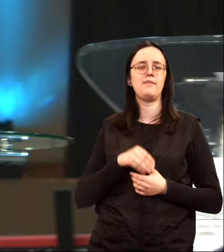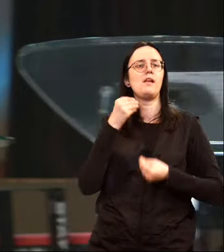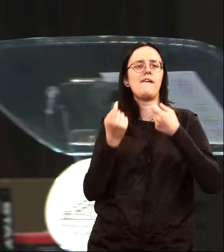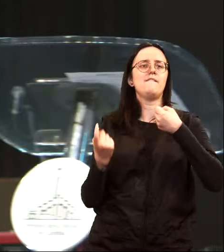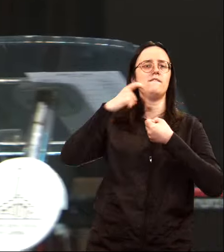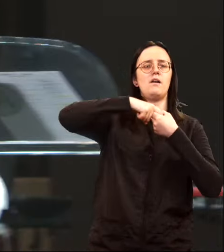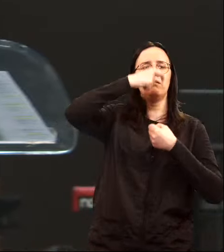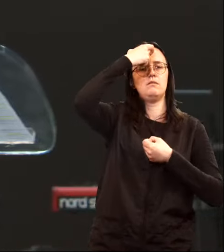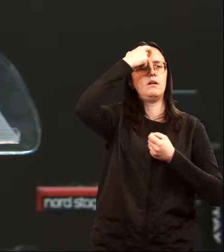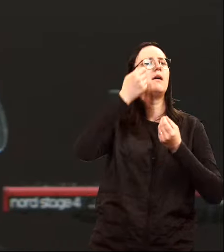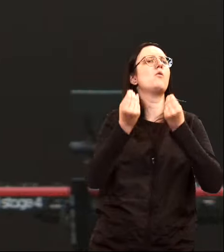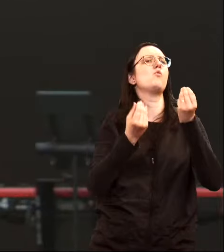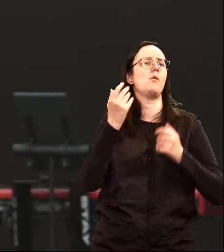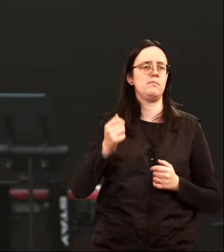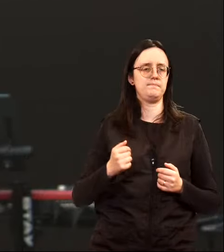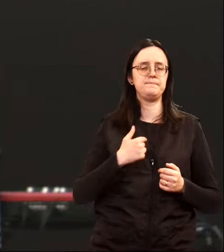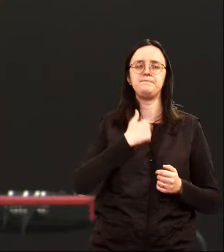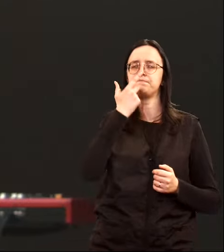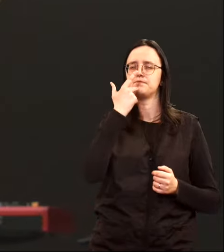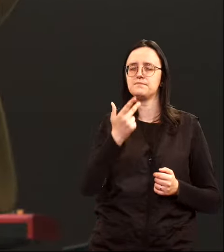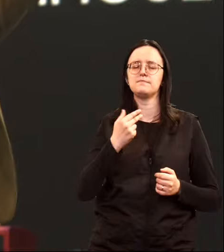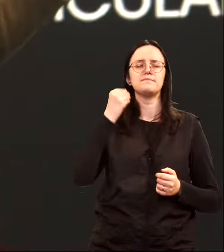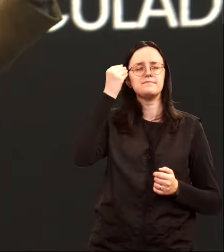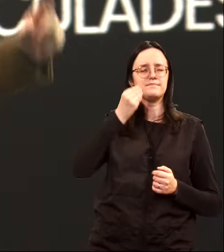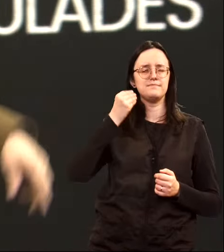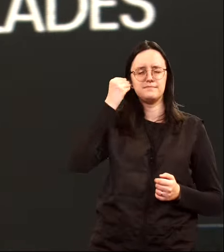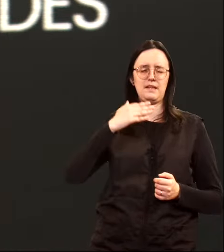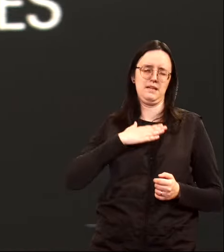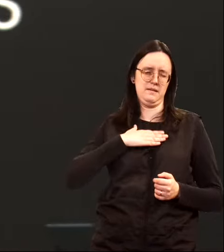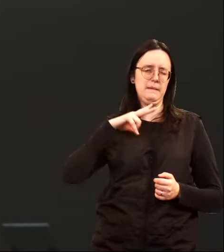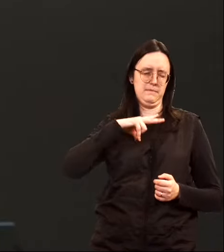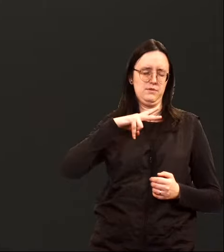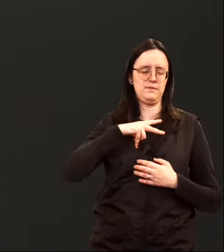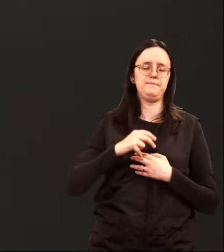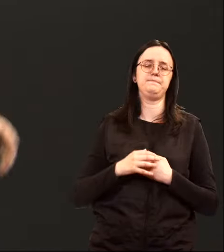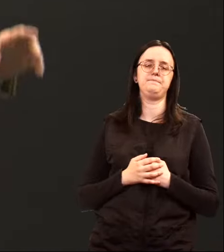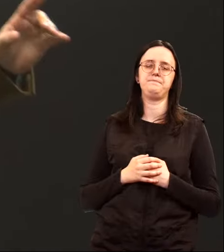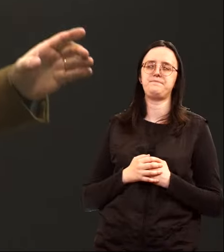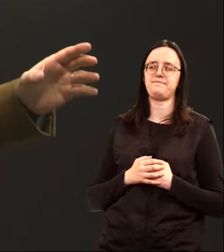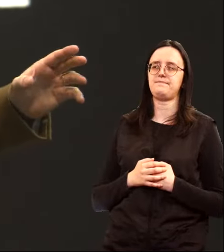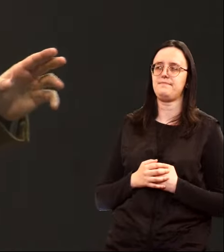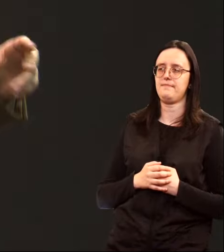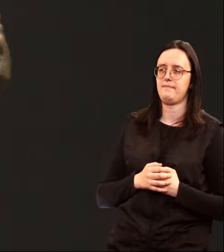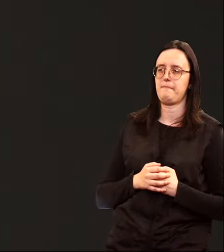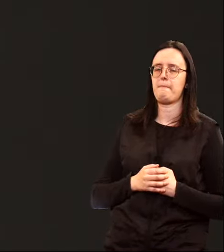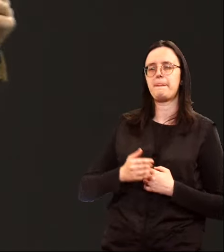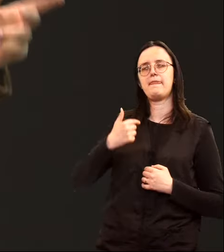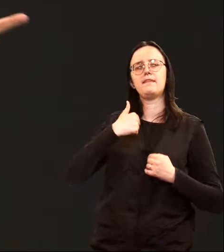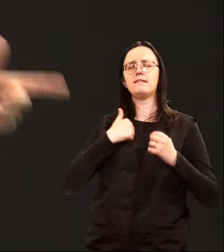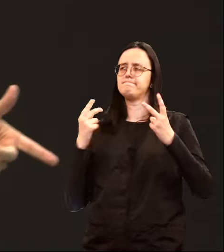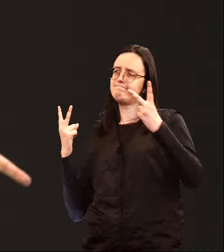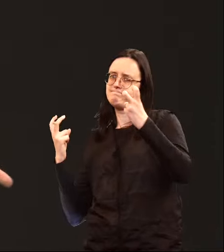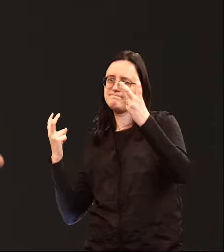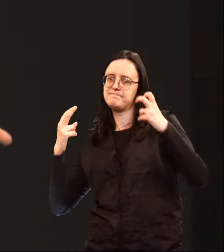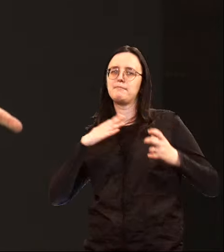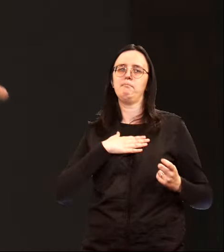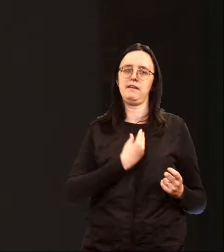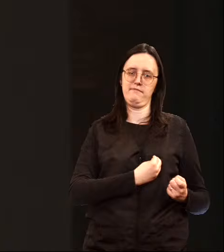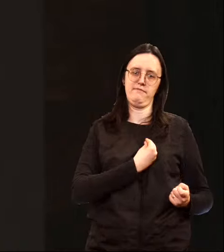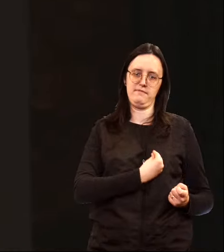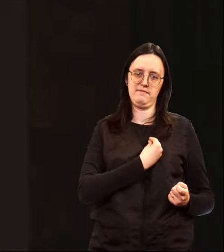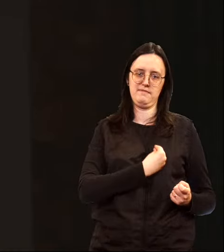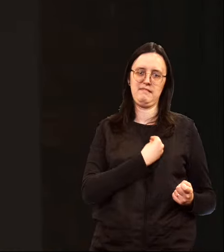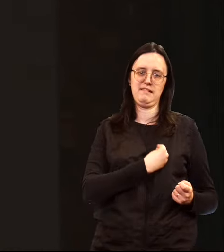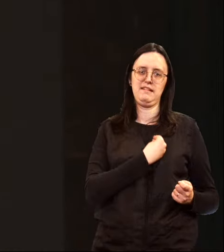reprogramo a minha mente? Vou falar de algumas experiências pessoais. Eu comecei a perceber na minha vida